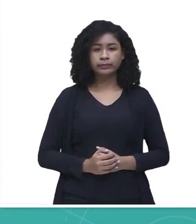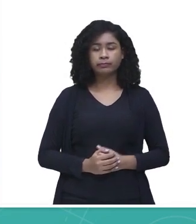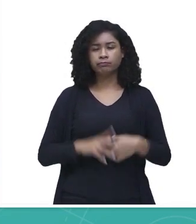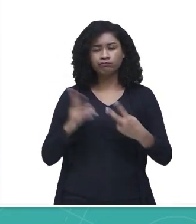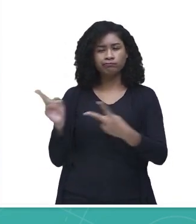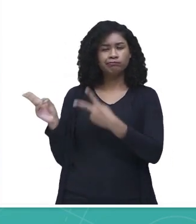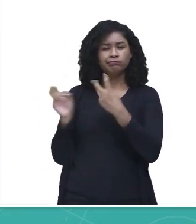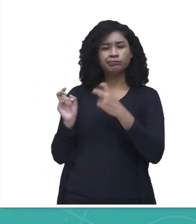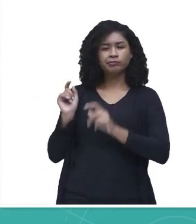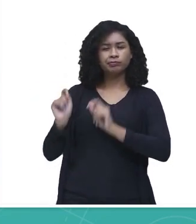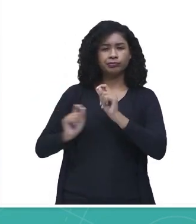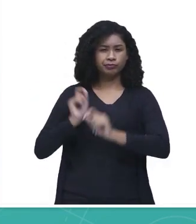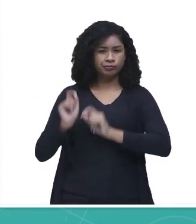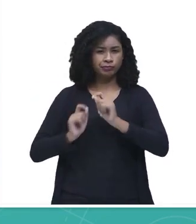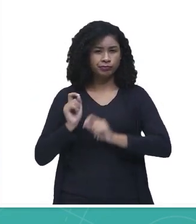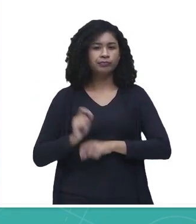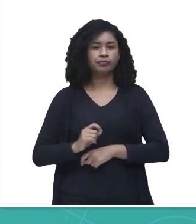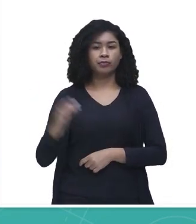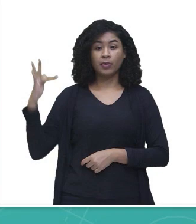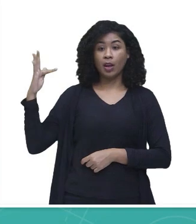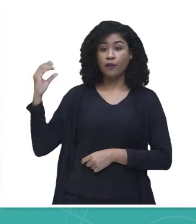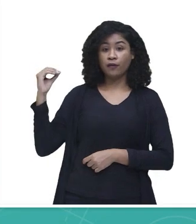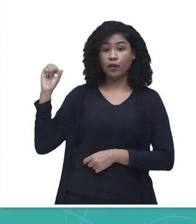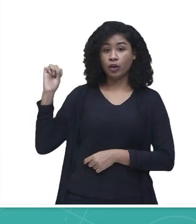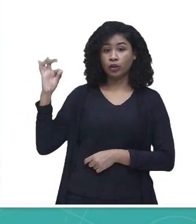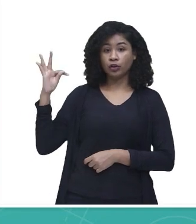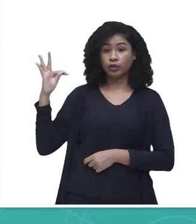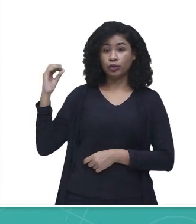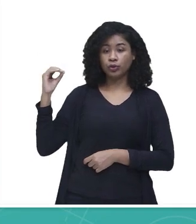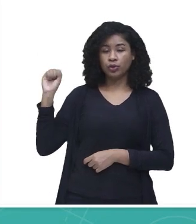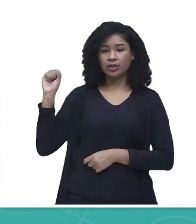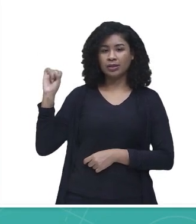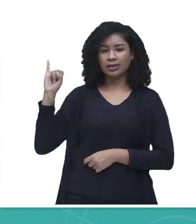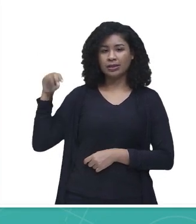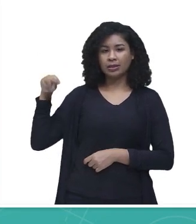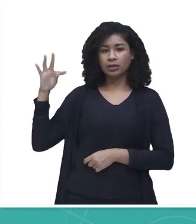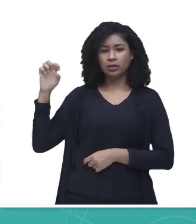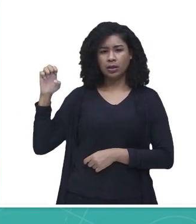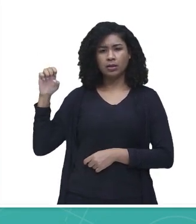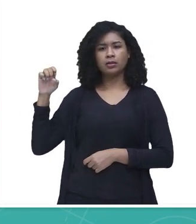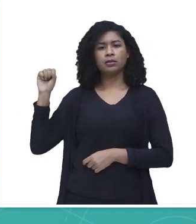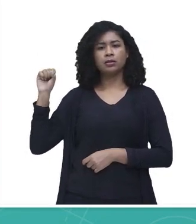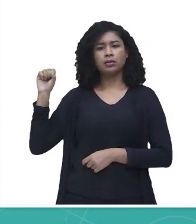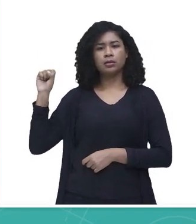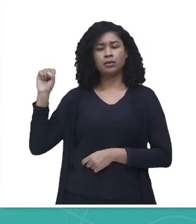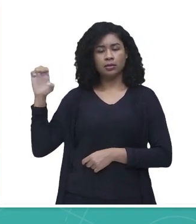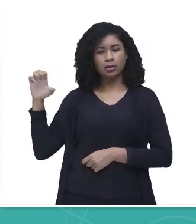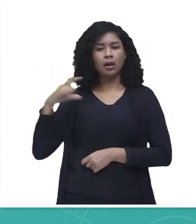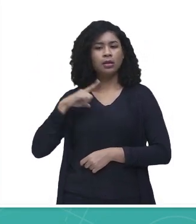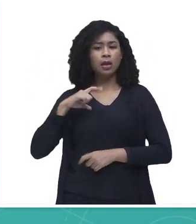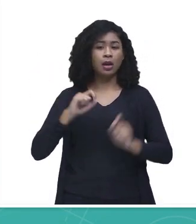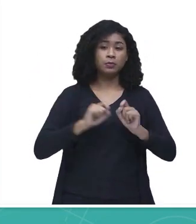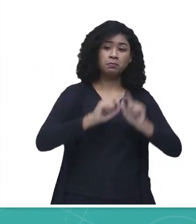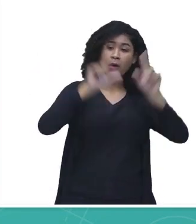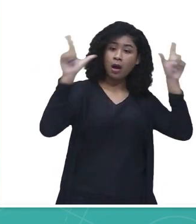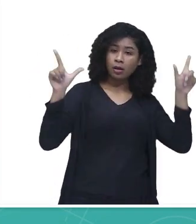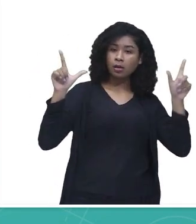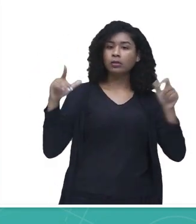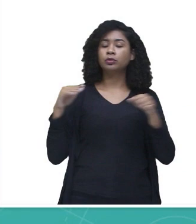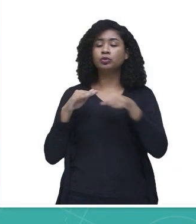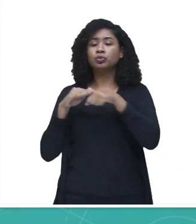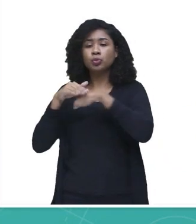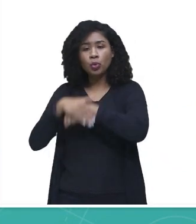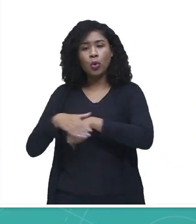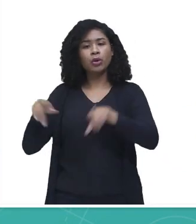olha só, fotossíntese acontecendo, né, durante o dia, e durante a noite a respiração celular, tá bom?